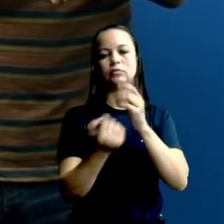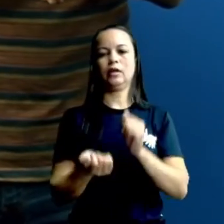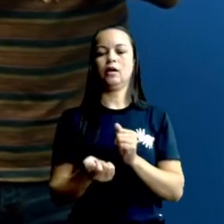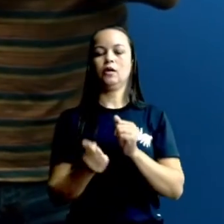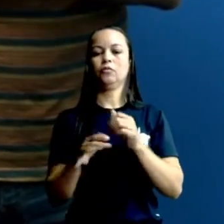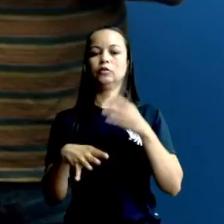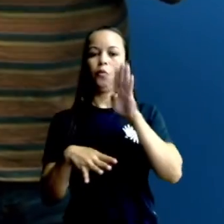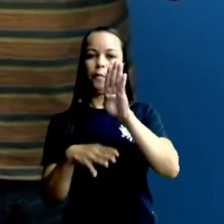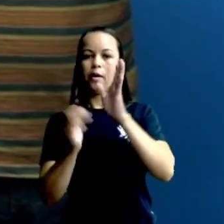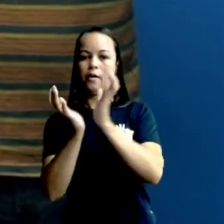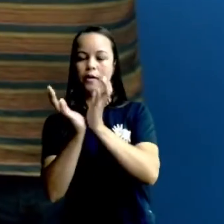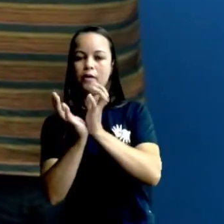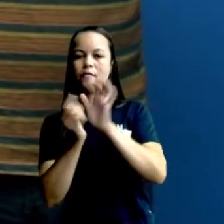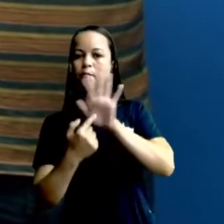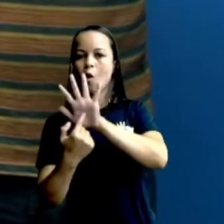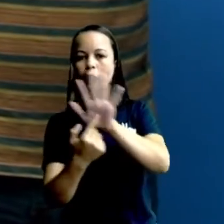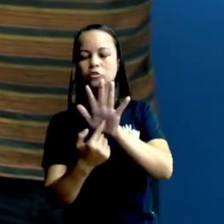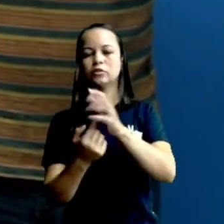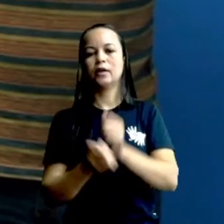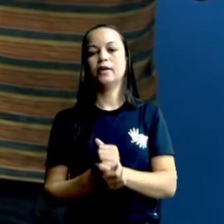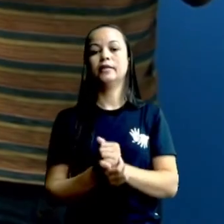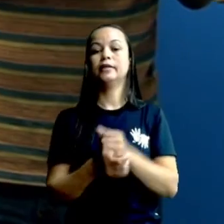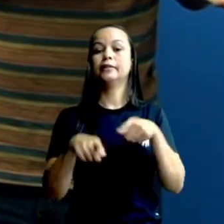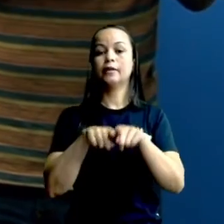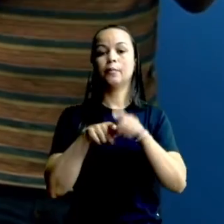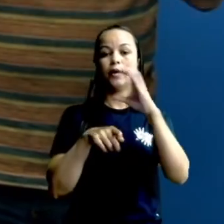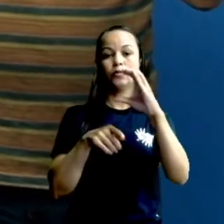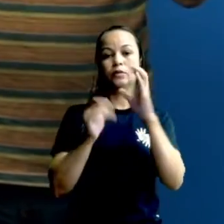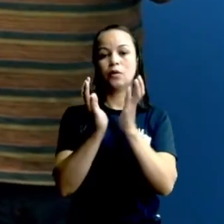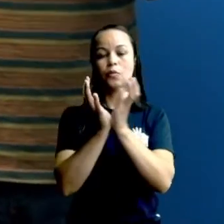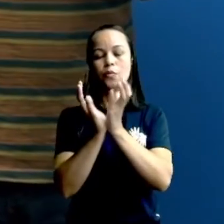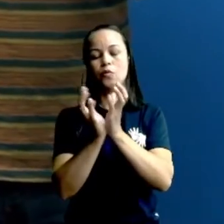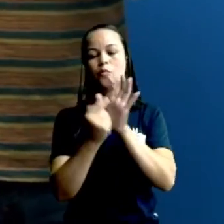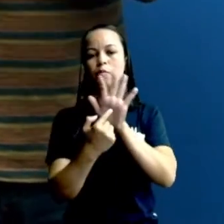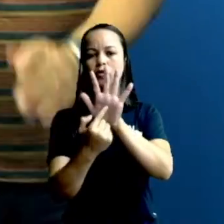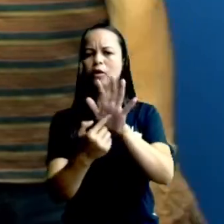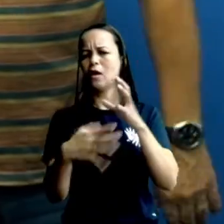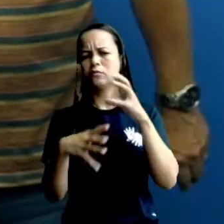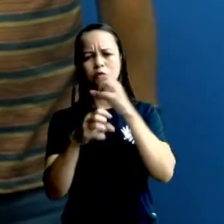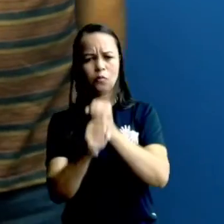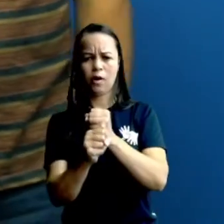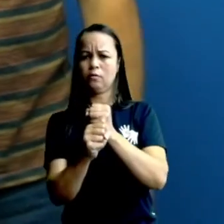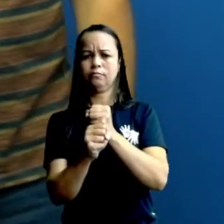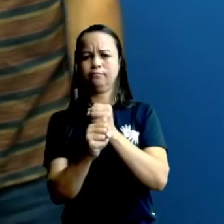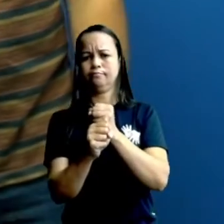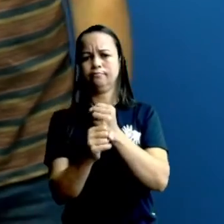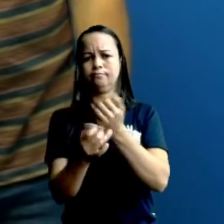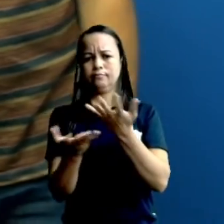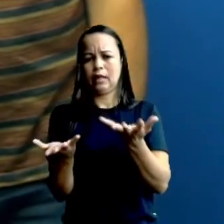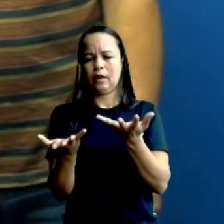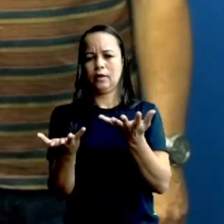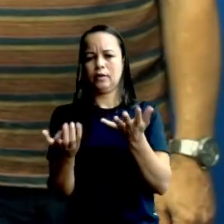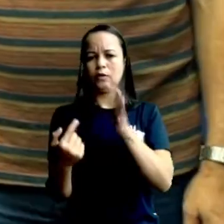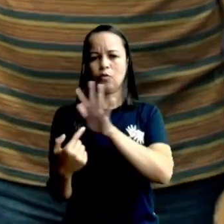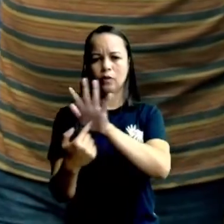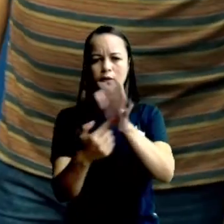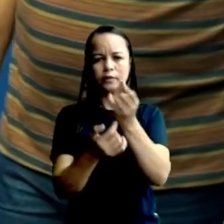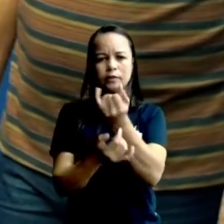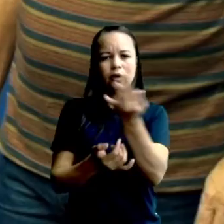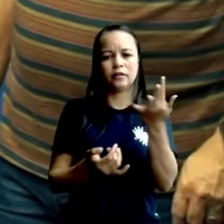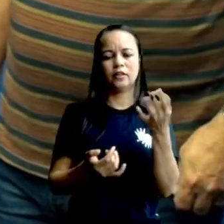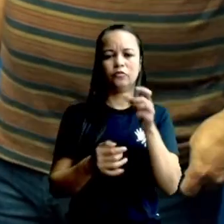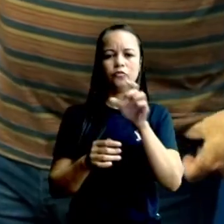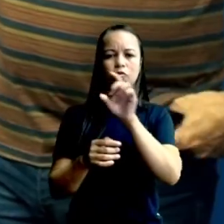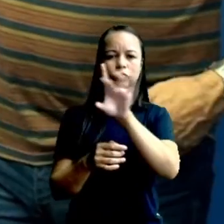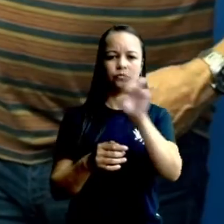vai aparecer e quantas vezes o partido C vai aparecer. E somar esse quantitativo de aparições aí de